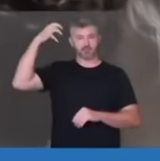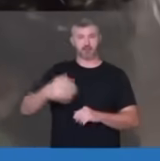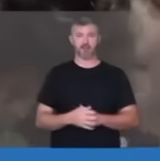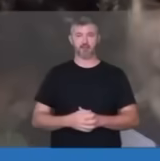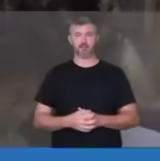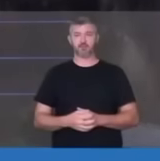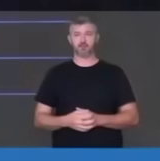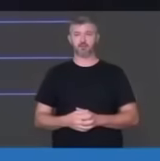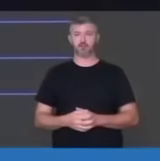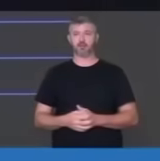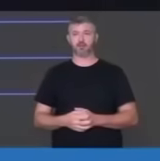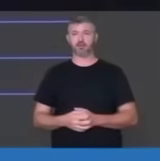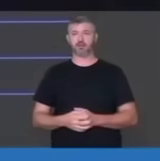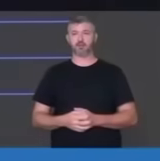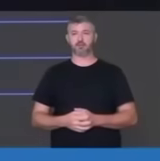Anderson.